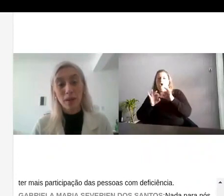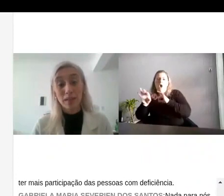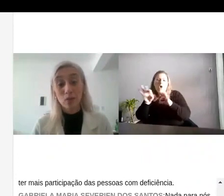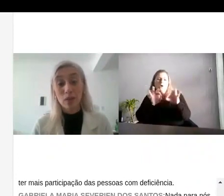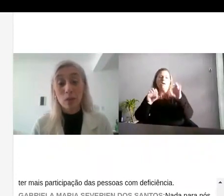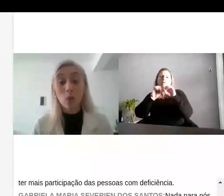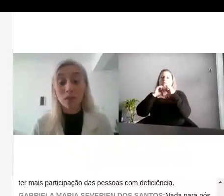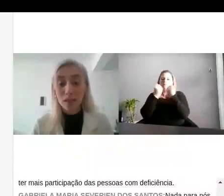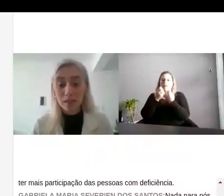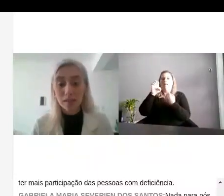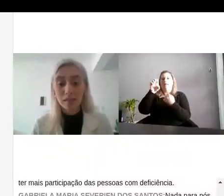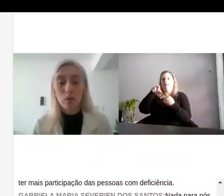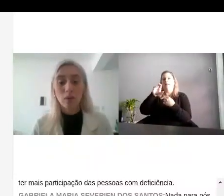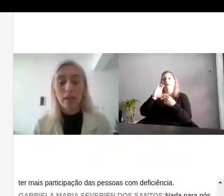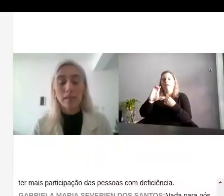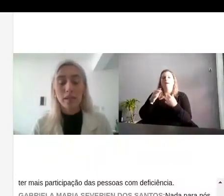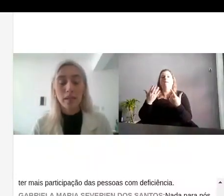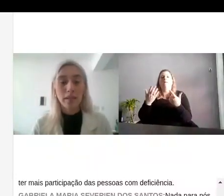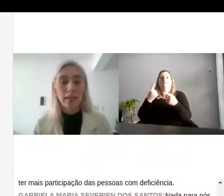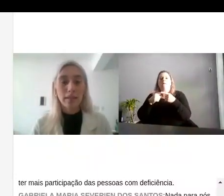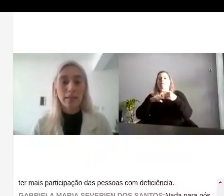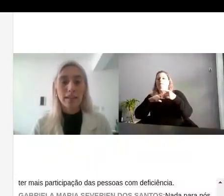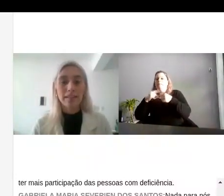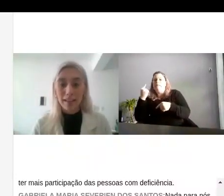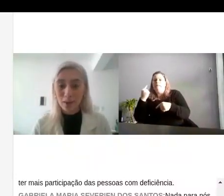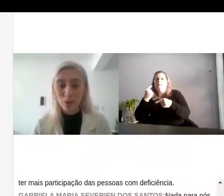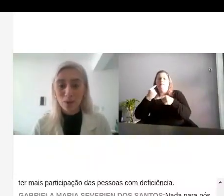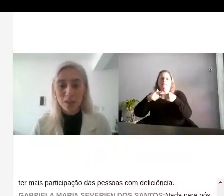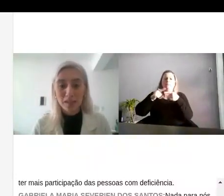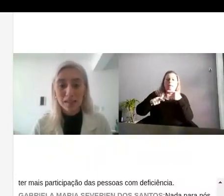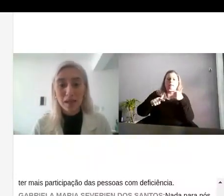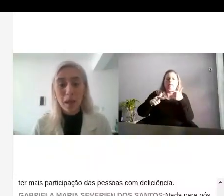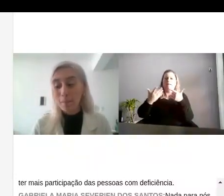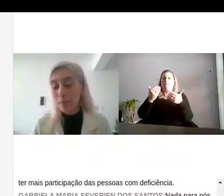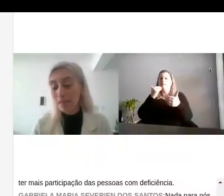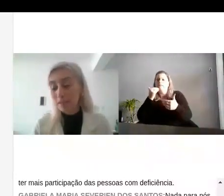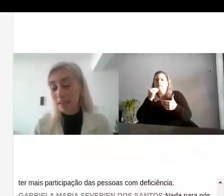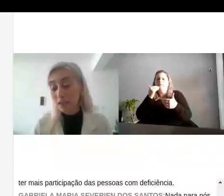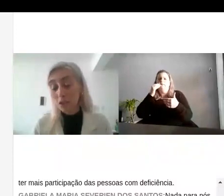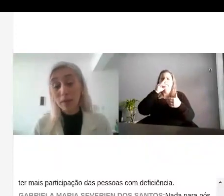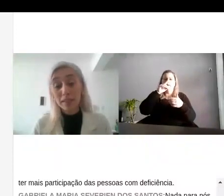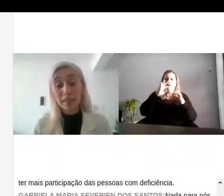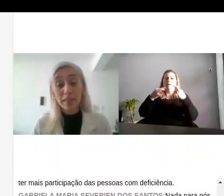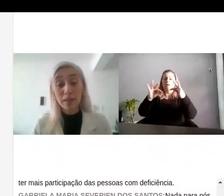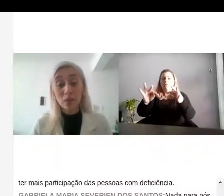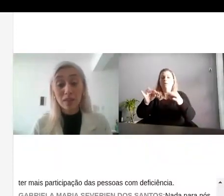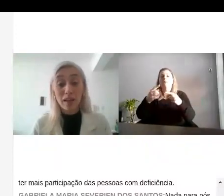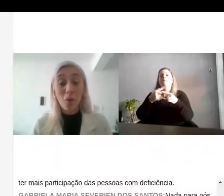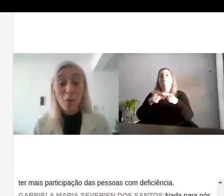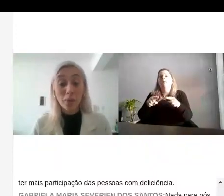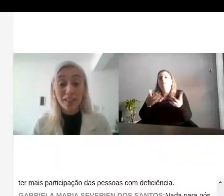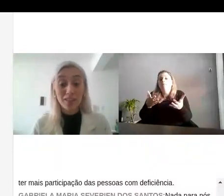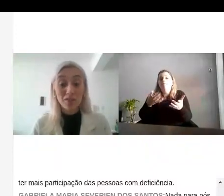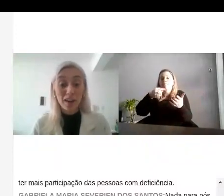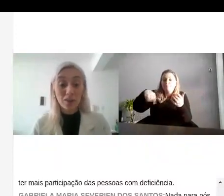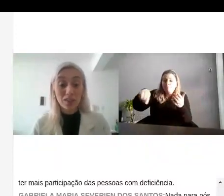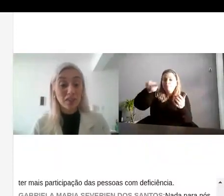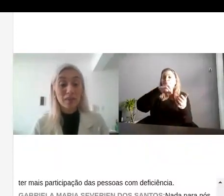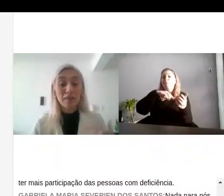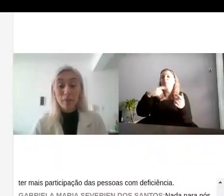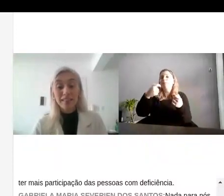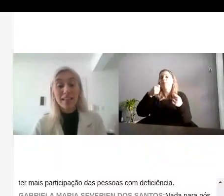pelas inconstâncias que acontecem das tecnologias, mas a gente precisa, então, se dar conta que, de fato, a